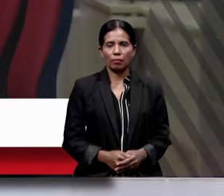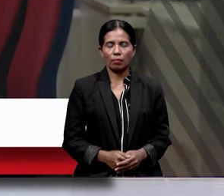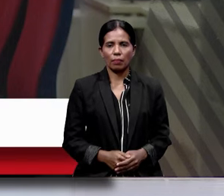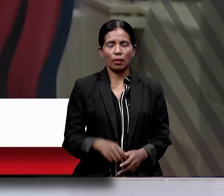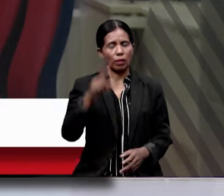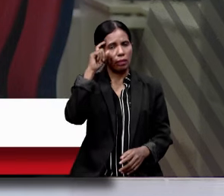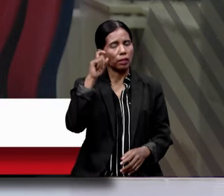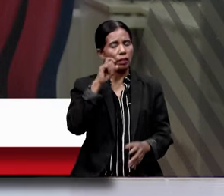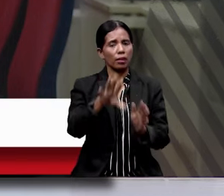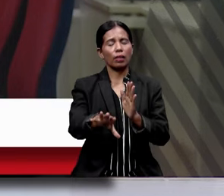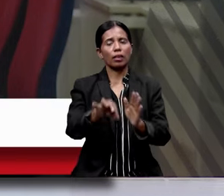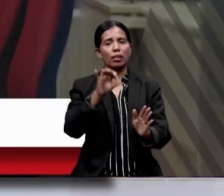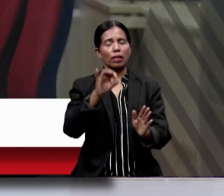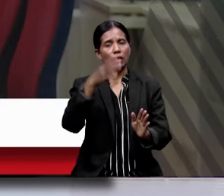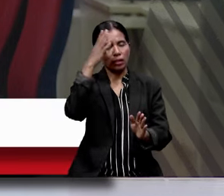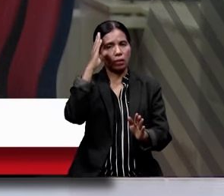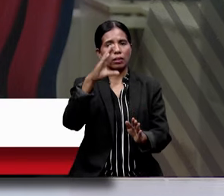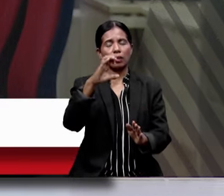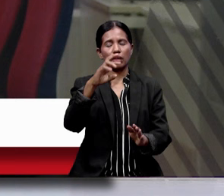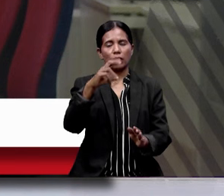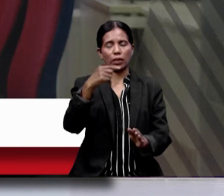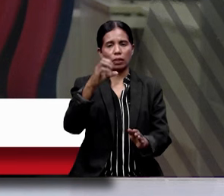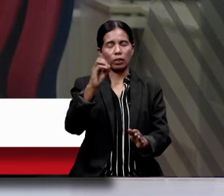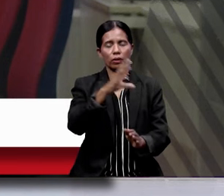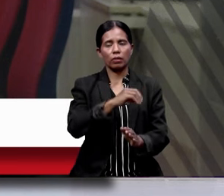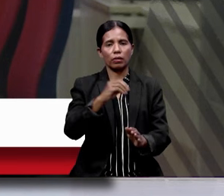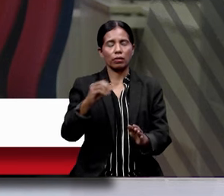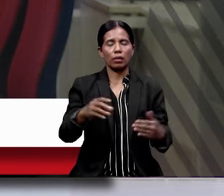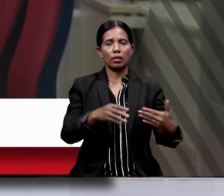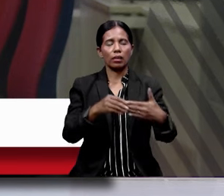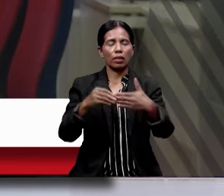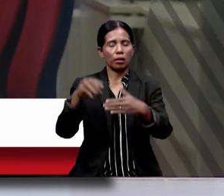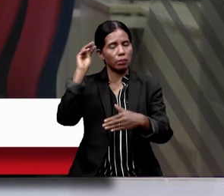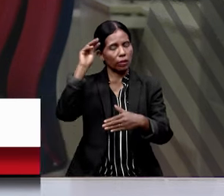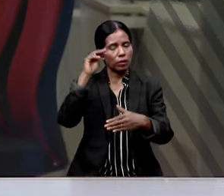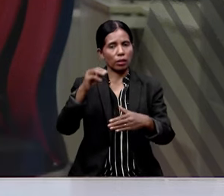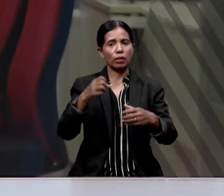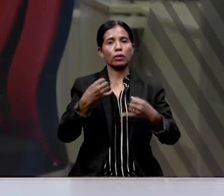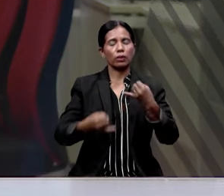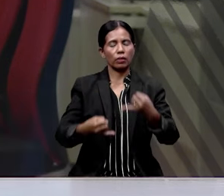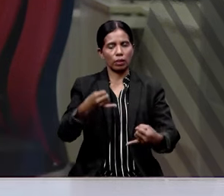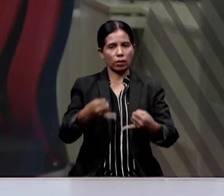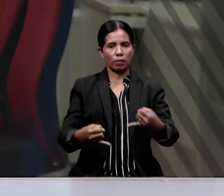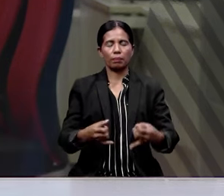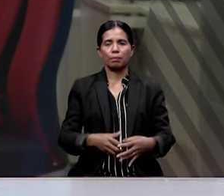Xanana nomeia Sérgio Ornay, lidera o Ministério da Justiça, o substitui Matebian Amandio de Sá Benevides.